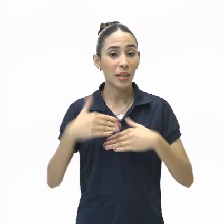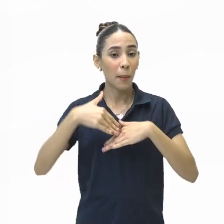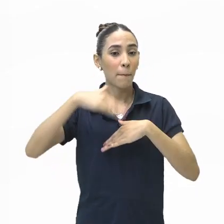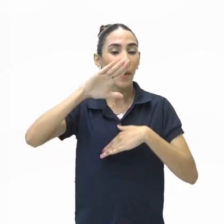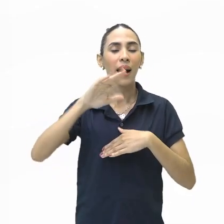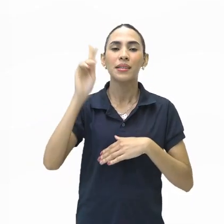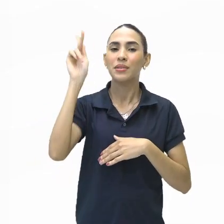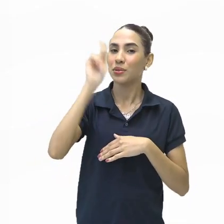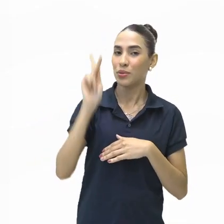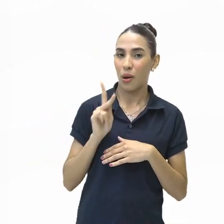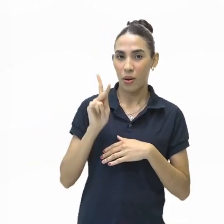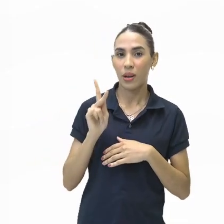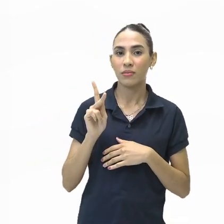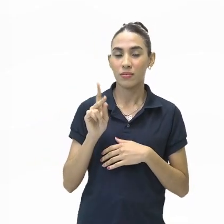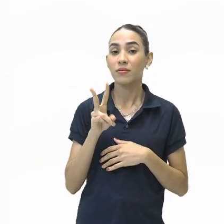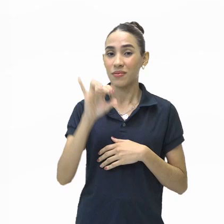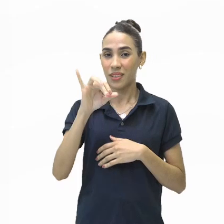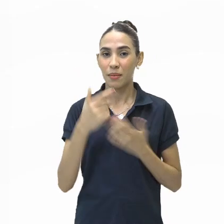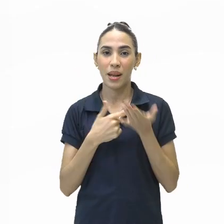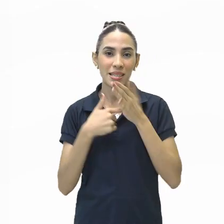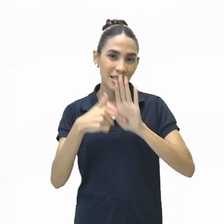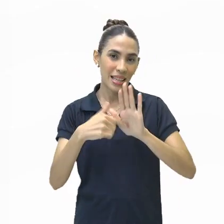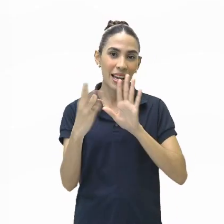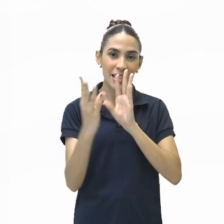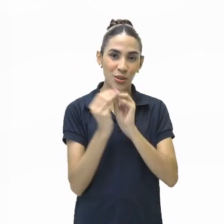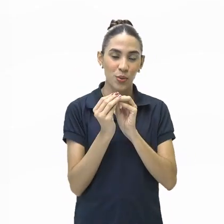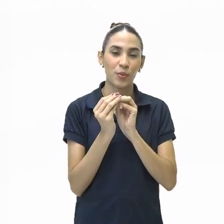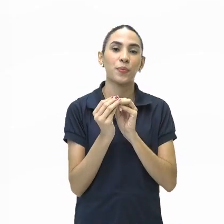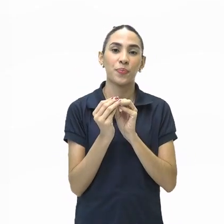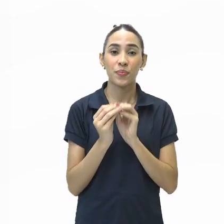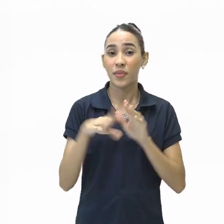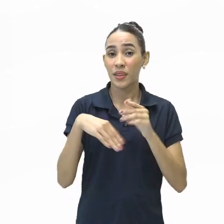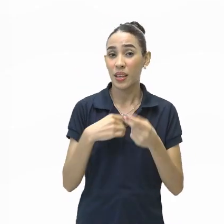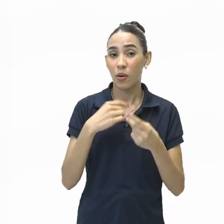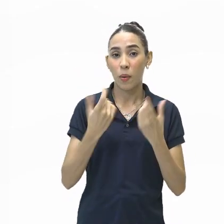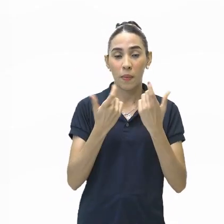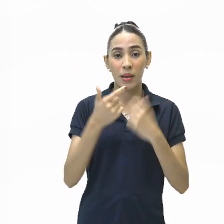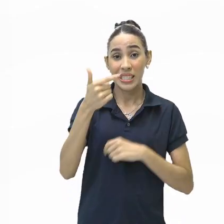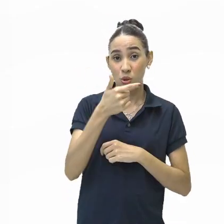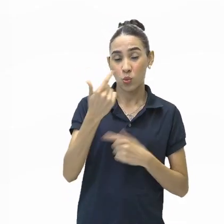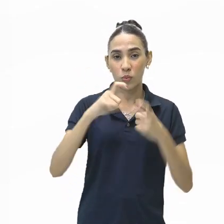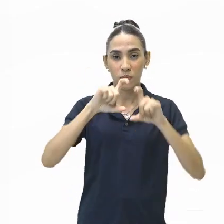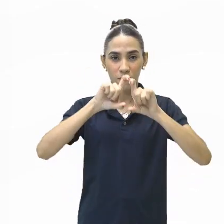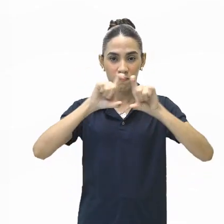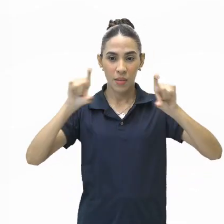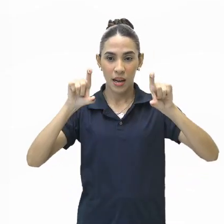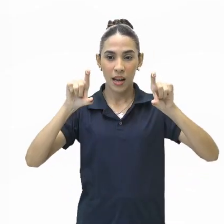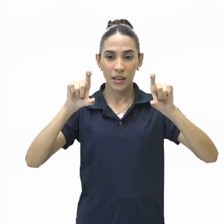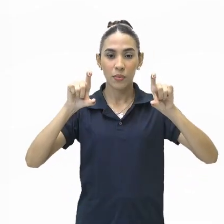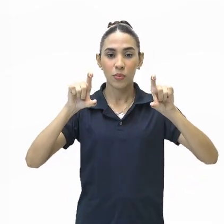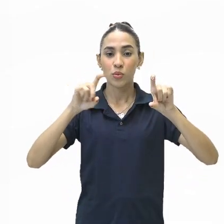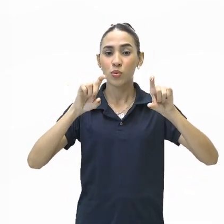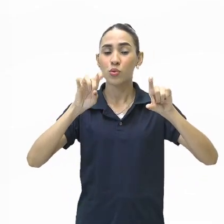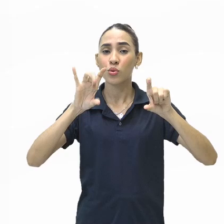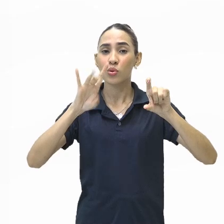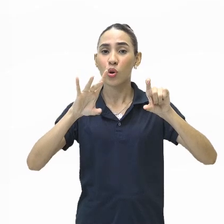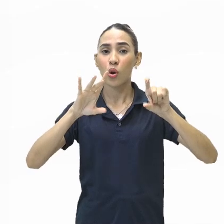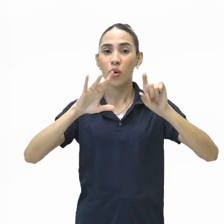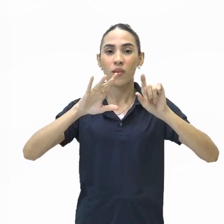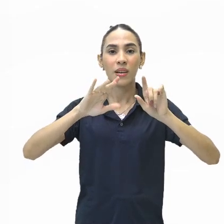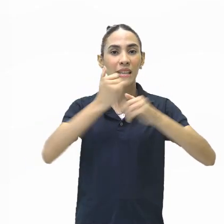pouco da história. Então, ele apresenta um resumo. Então, no segundo parágrafo, ele só pega